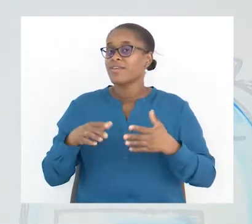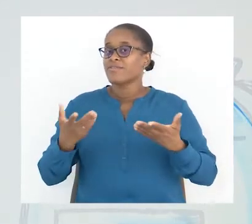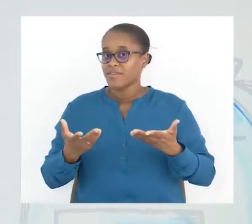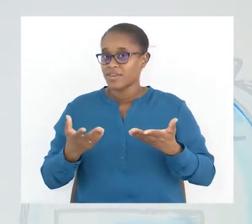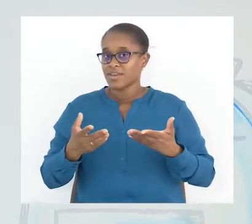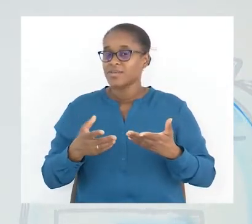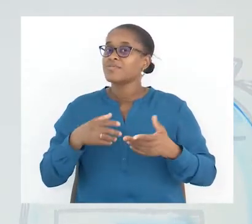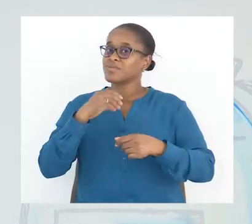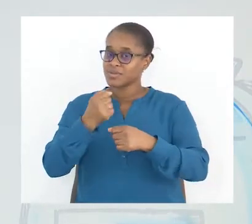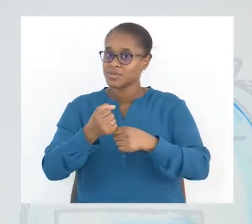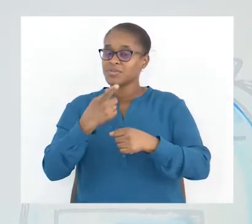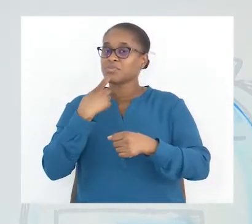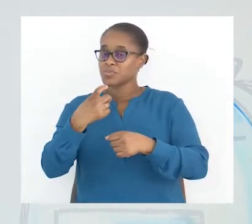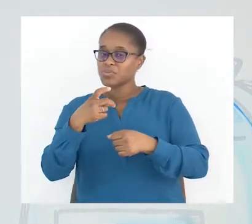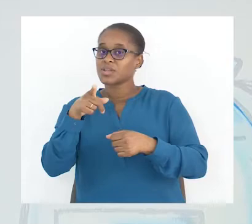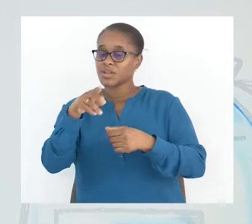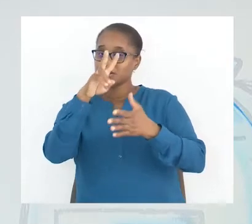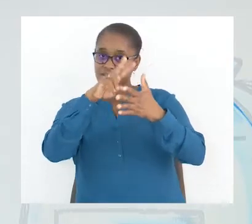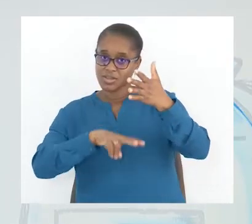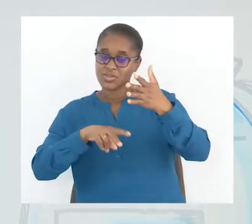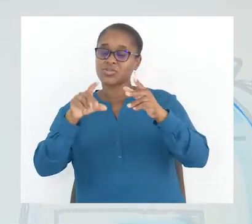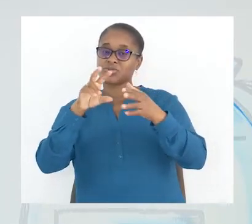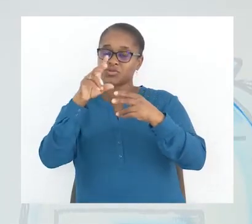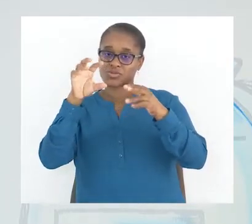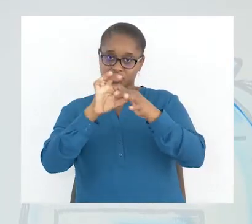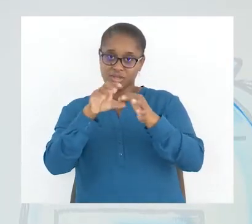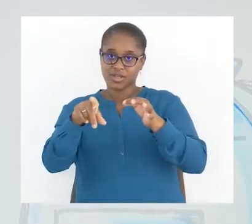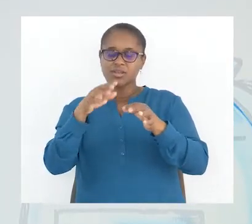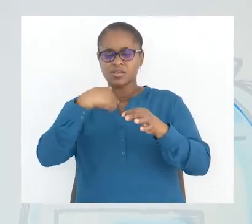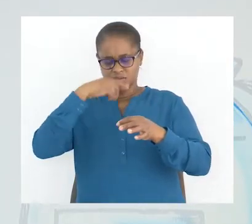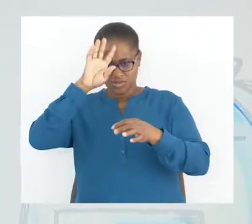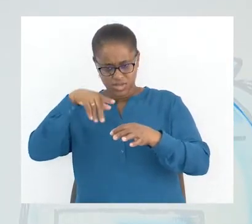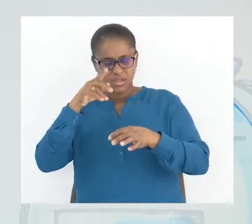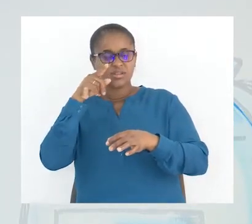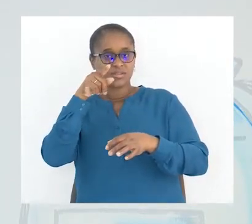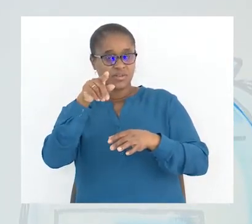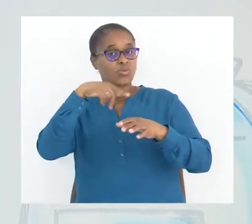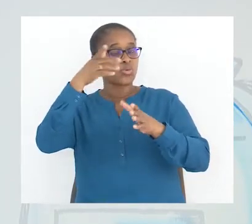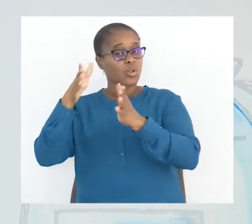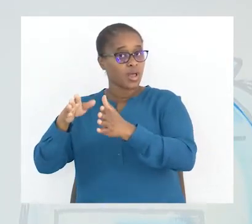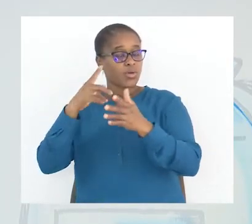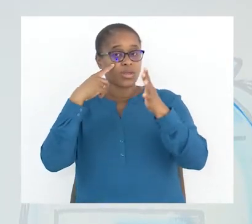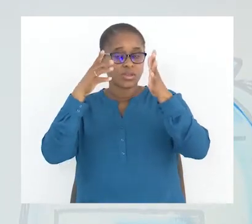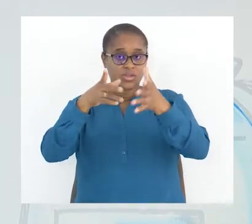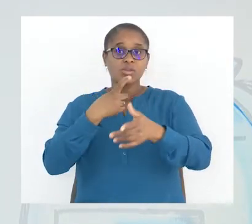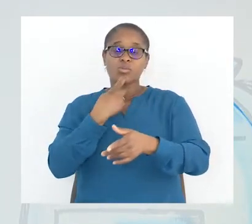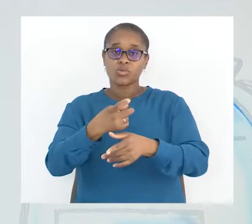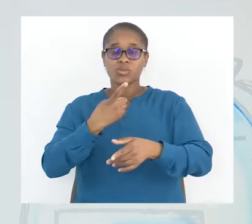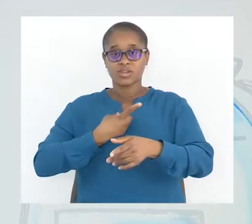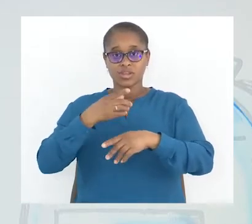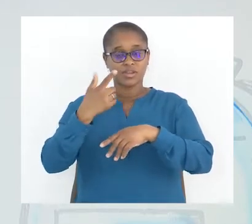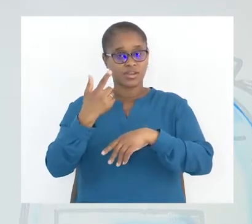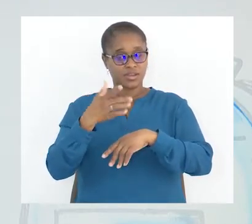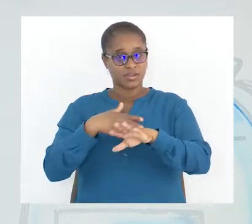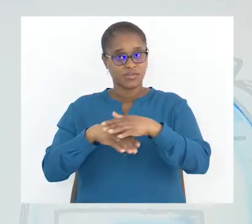a exploração do texto. Sei que estiveste do outro lado com muita atenção e as perguntas que vão ser passadas não